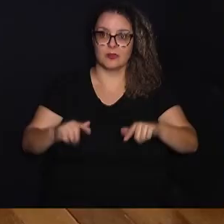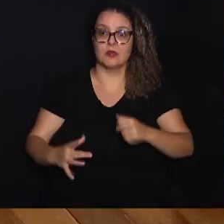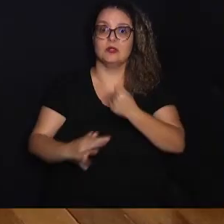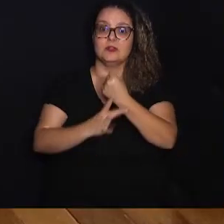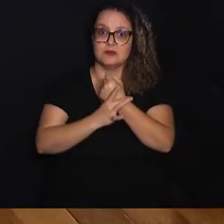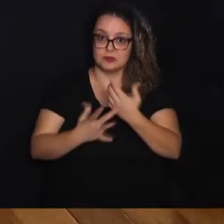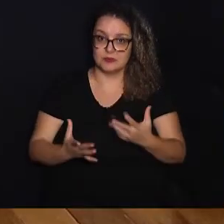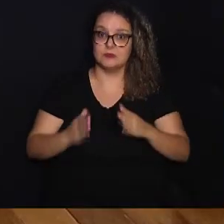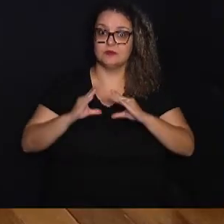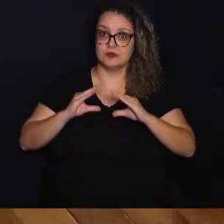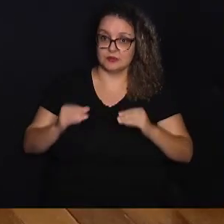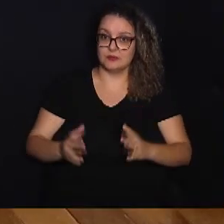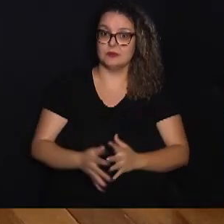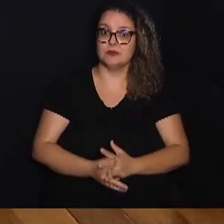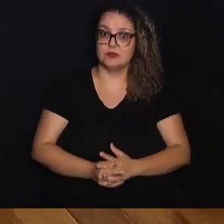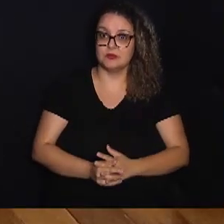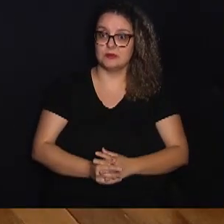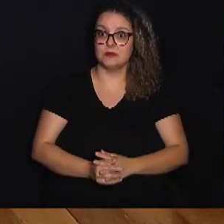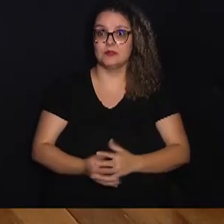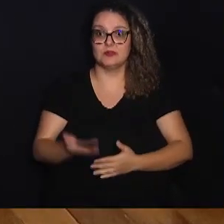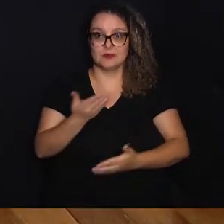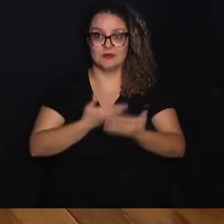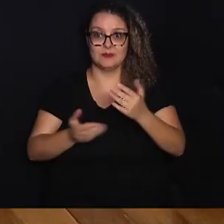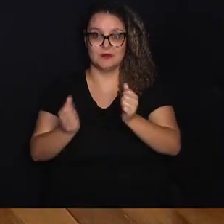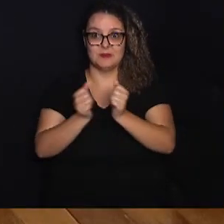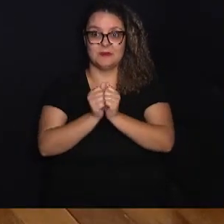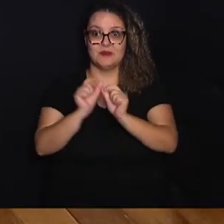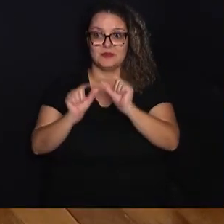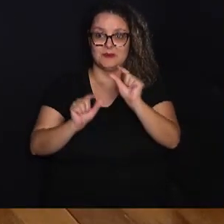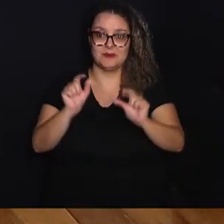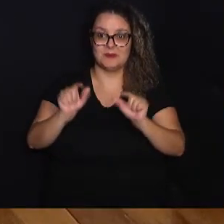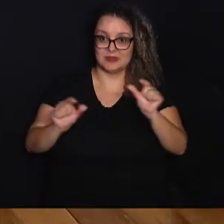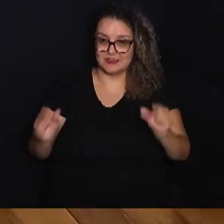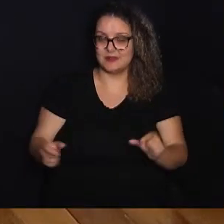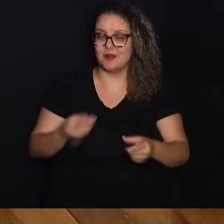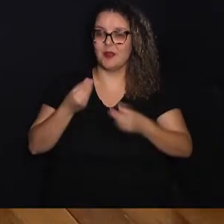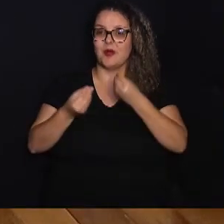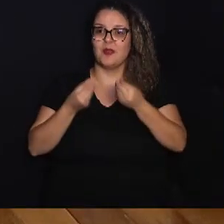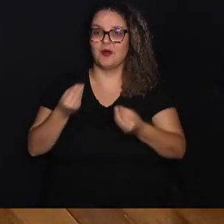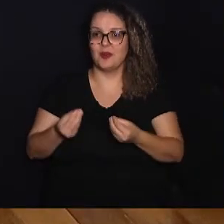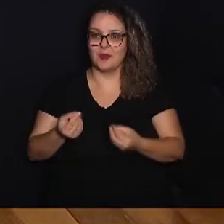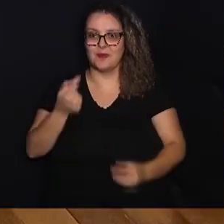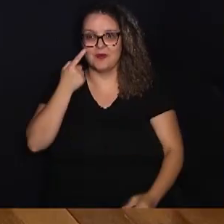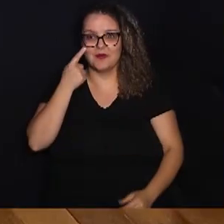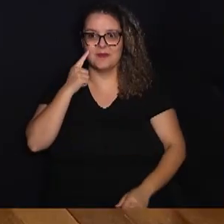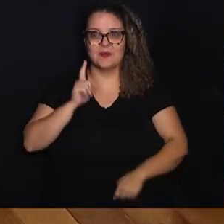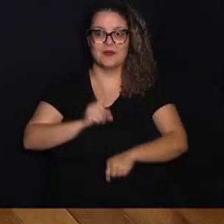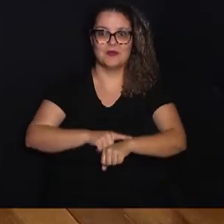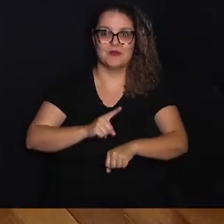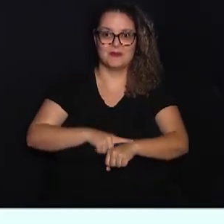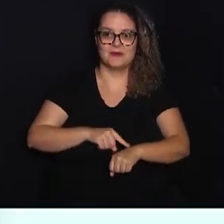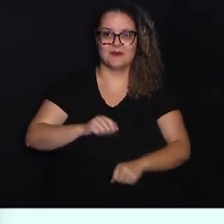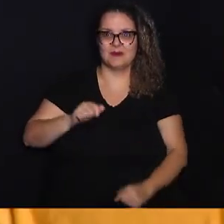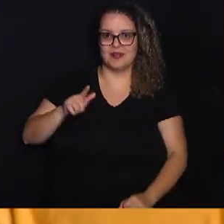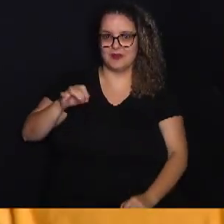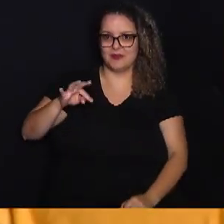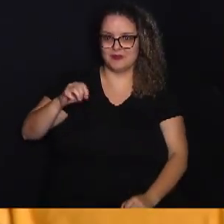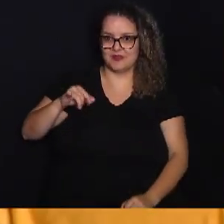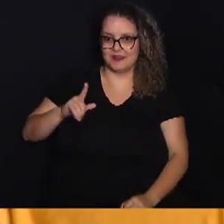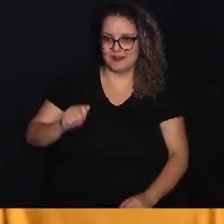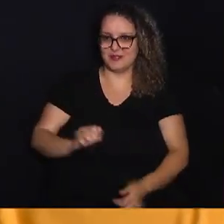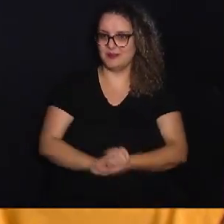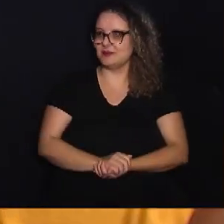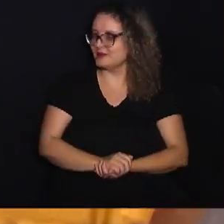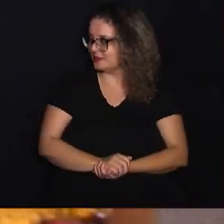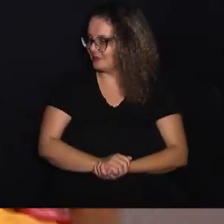né, confortável. E a gente vai compartilhar então um pouquinho com o pessoal para ver como é que funciona no período integral aqui na Aldeia Catu. A Cássia Leandro